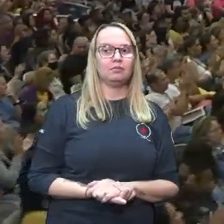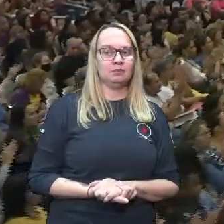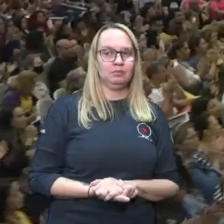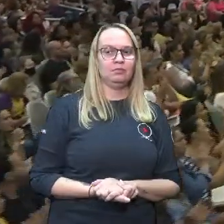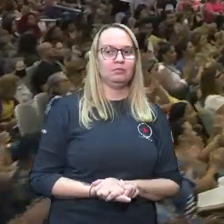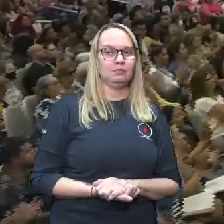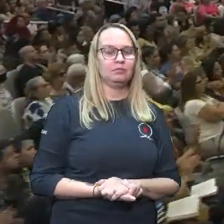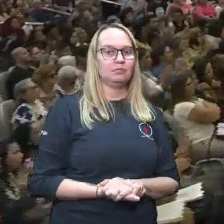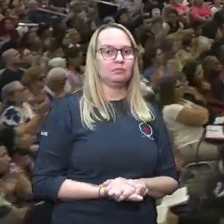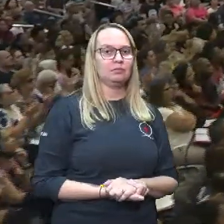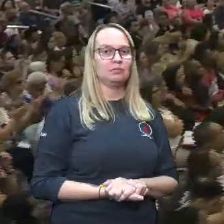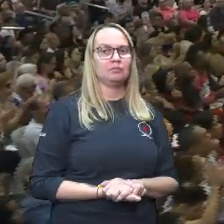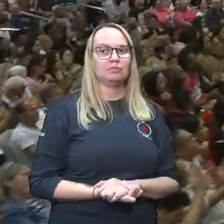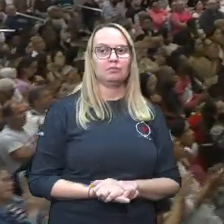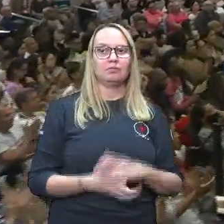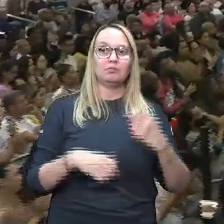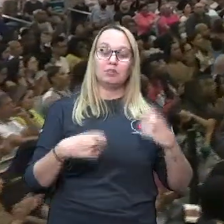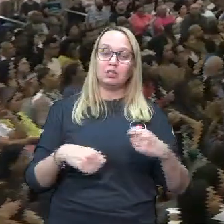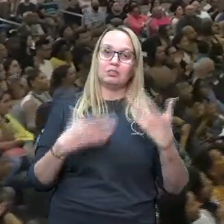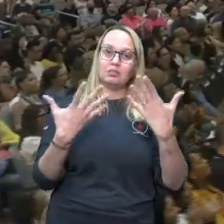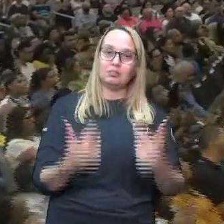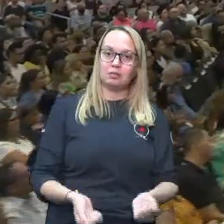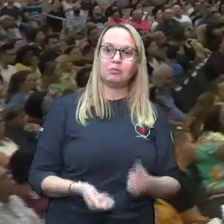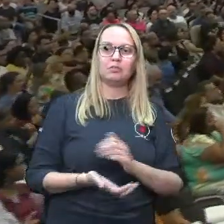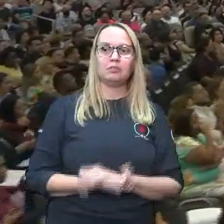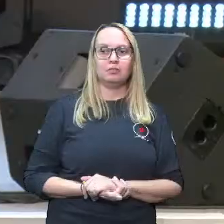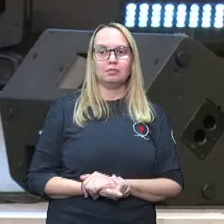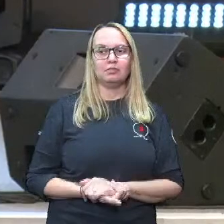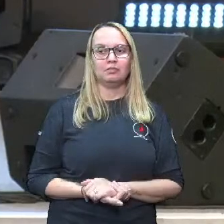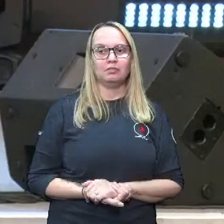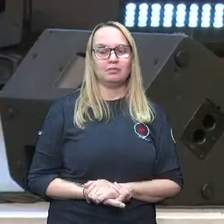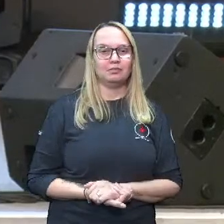Você precisa pegar isso aqui, irmão.